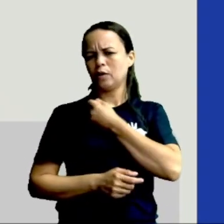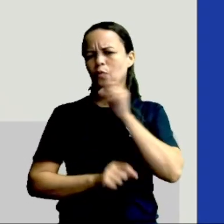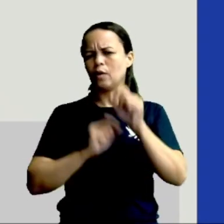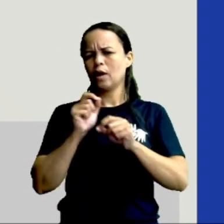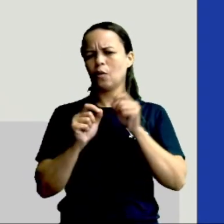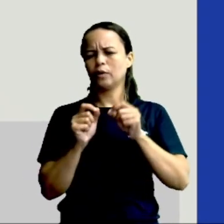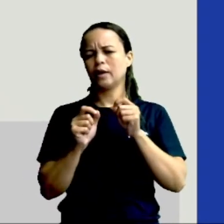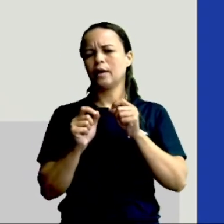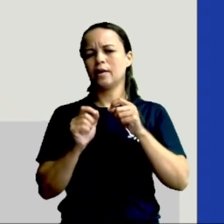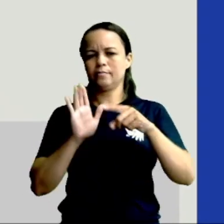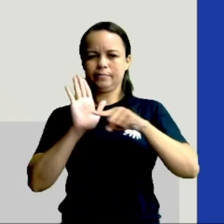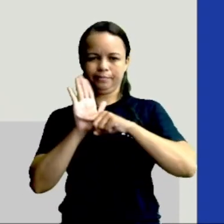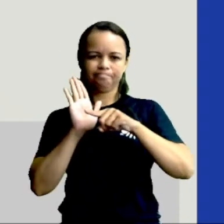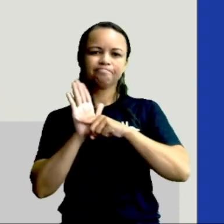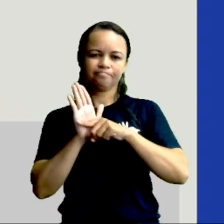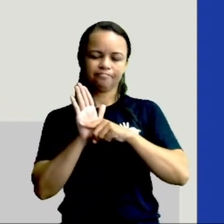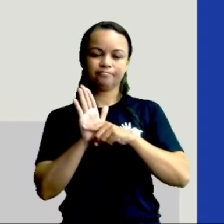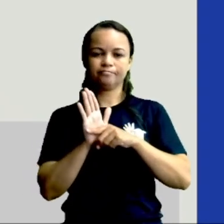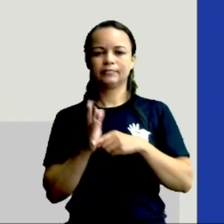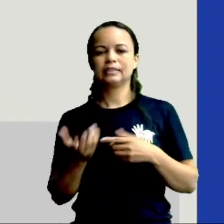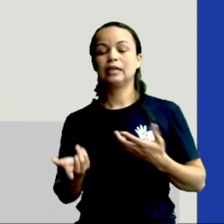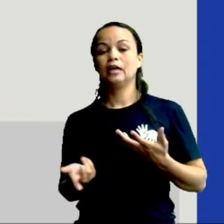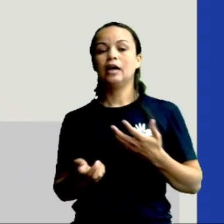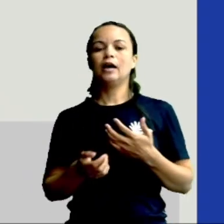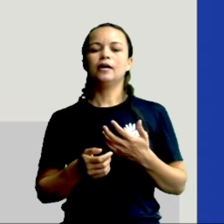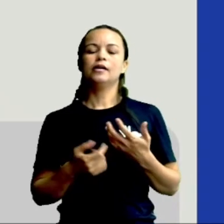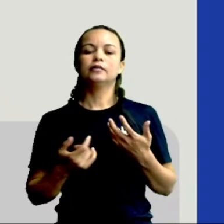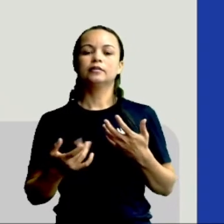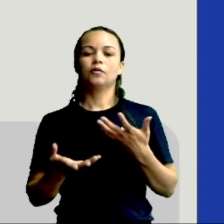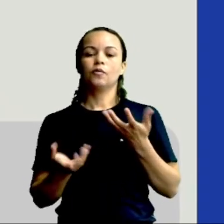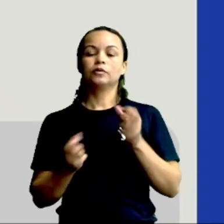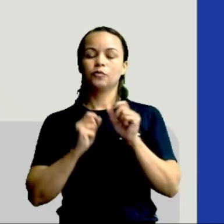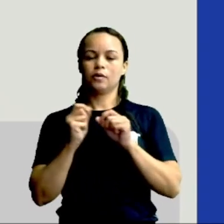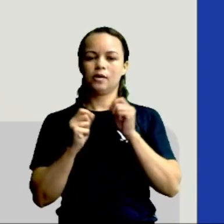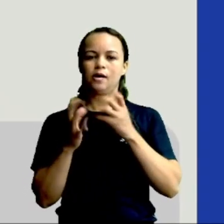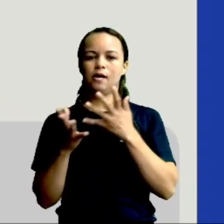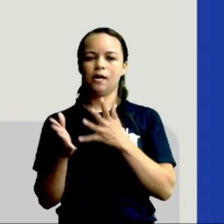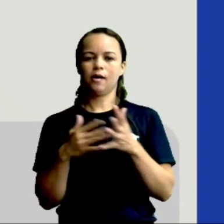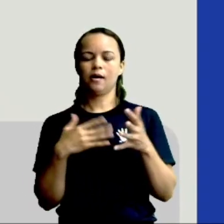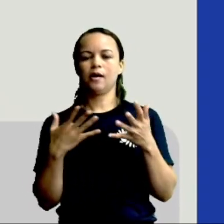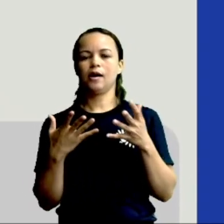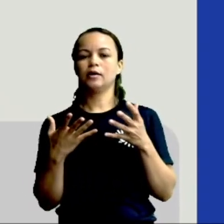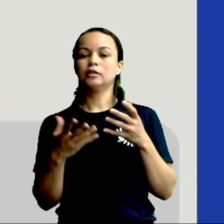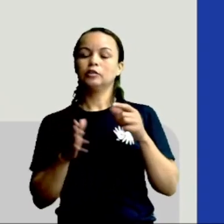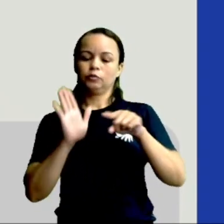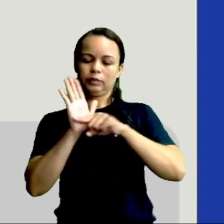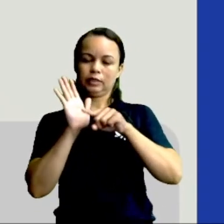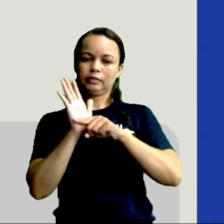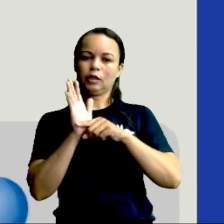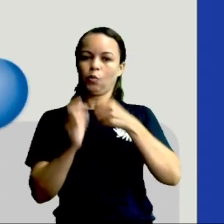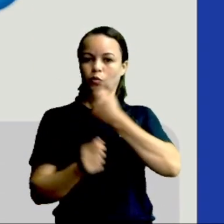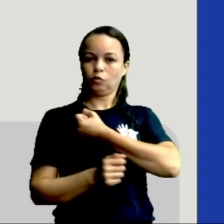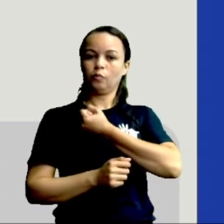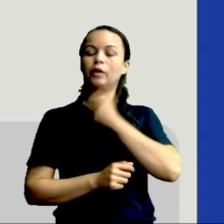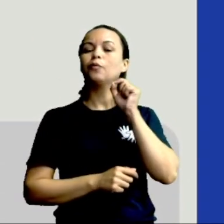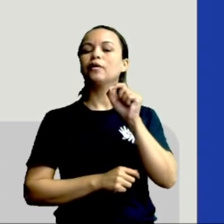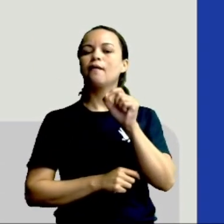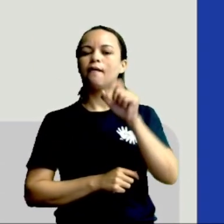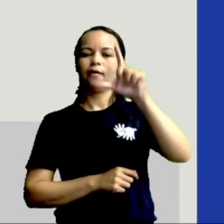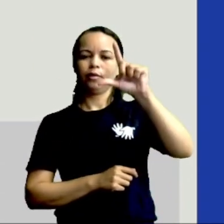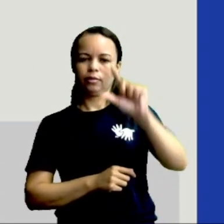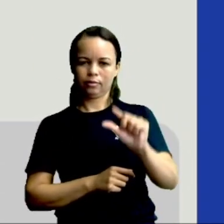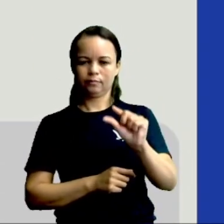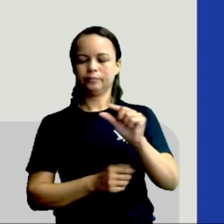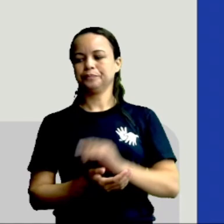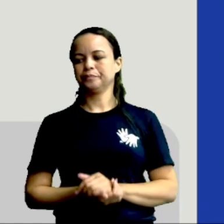um probleminha de subtração, né? Que quando eu tenho a subtração, os nossos números diminuem. Então, vamos